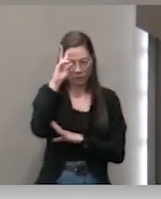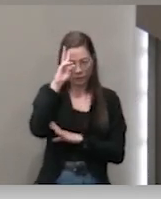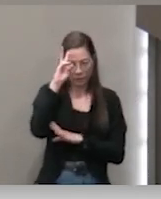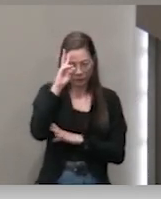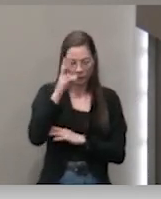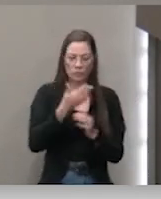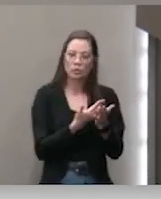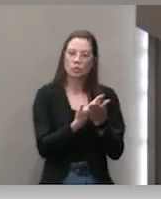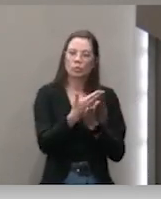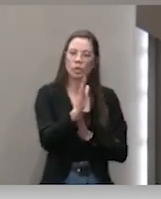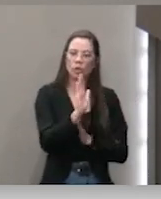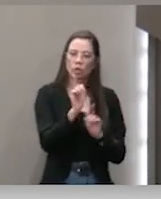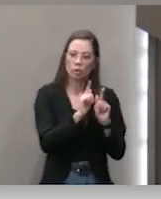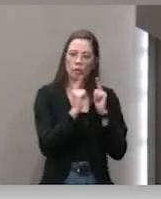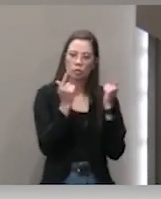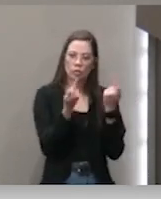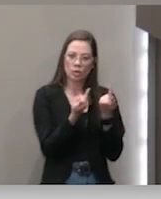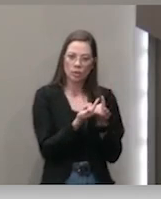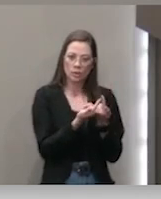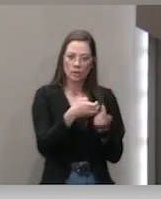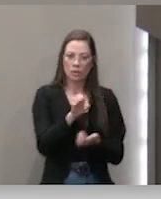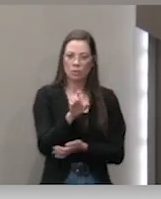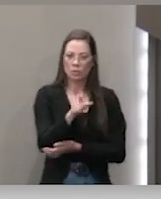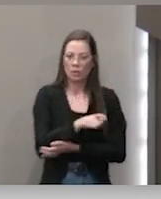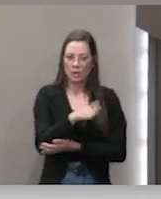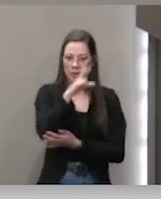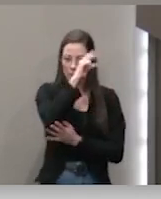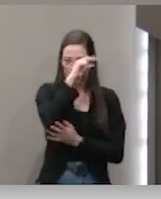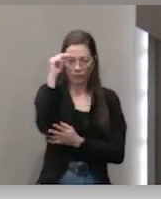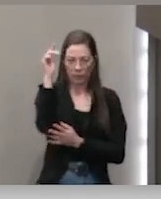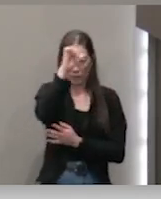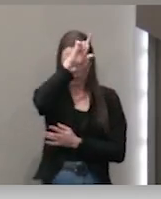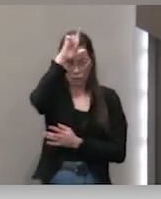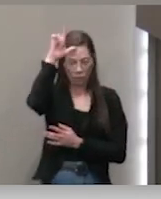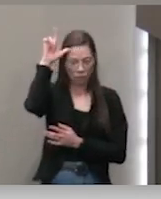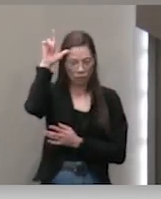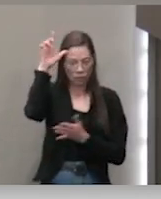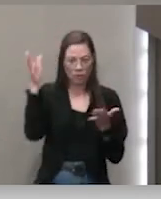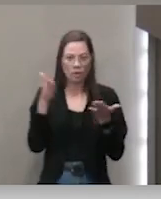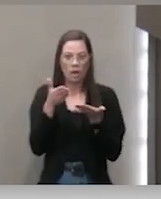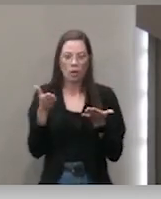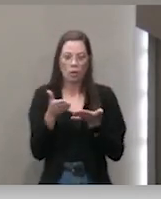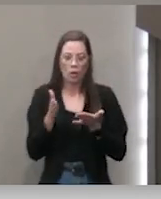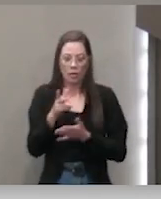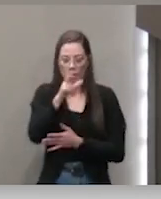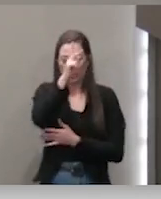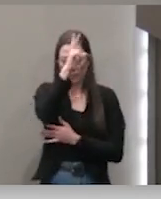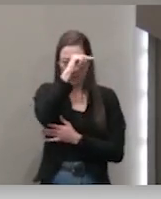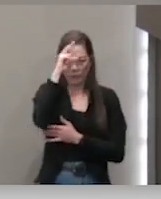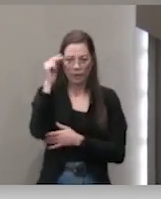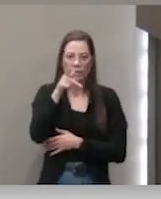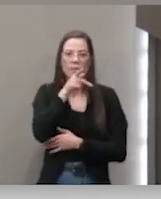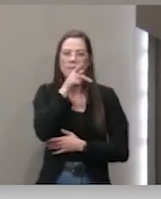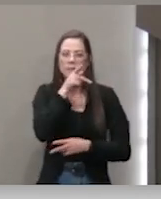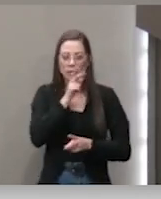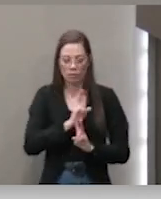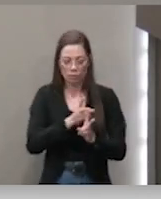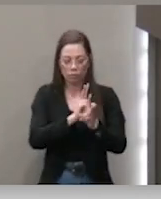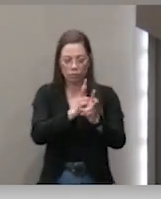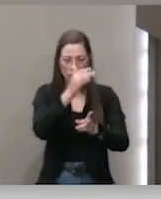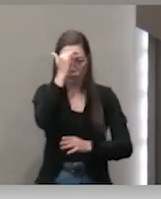foi iniciado aí na gestão do ex-prefeito Luciano e dado continuidade, agora ampliado pelo prefeito Pedro. Então, um projeto bem importante que dialoga diretamente com esse